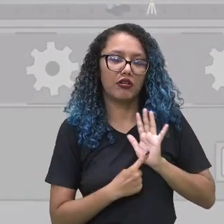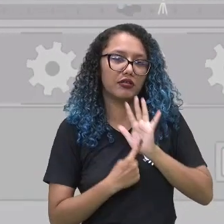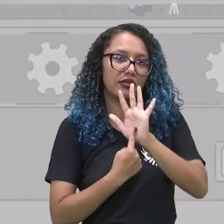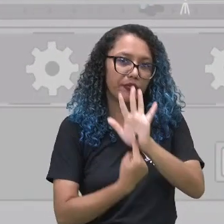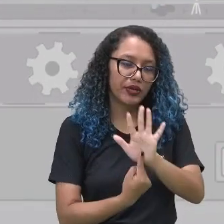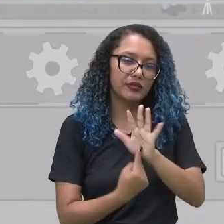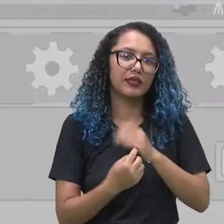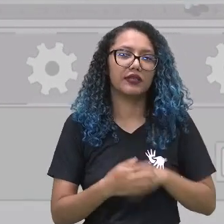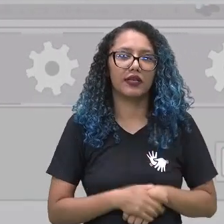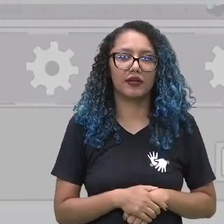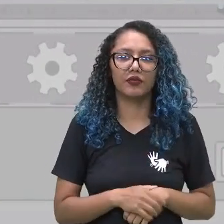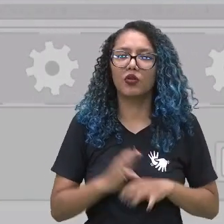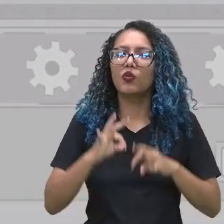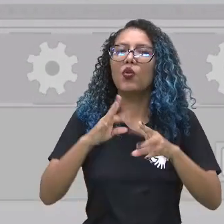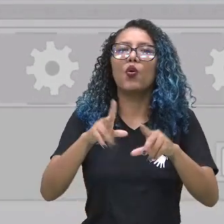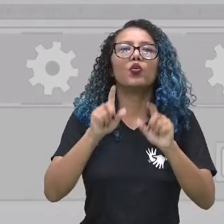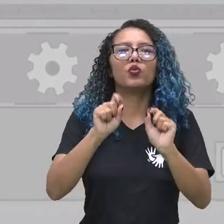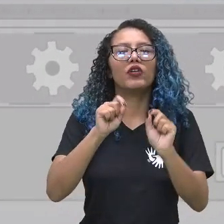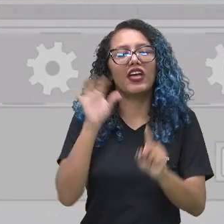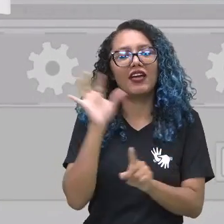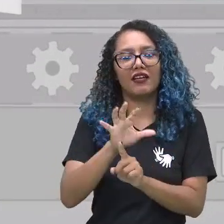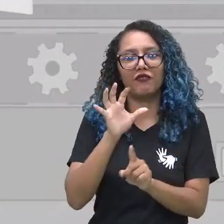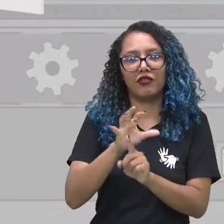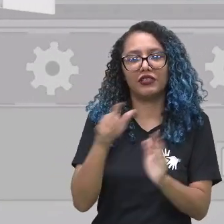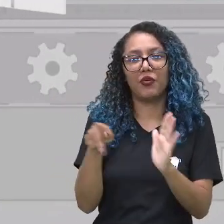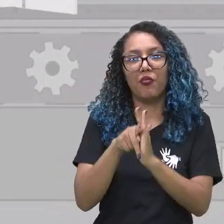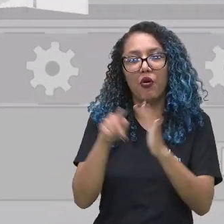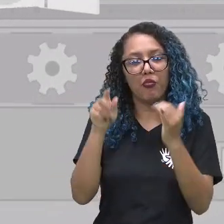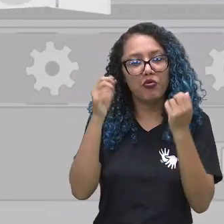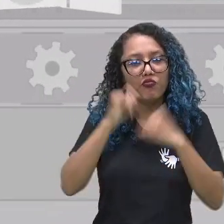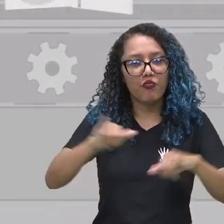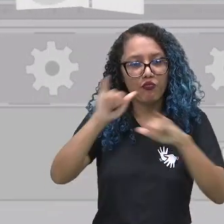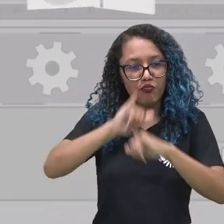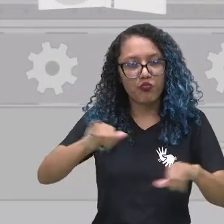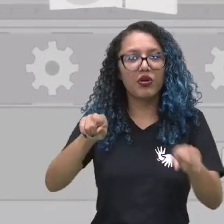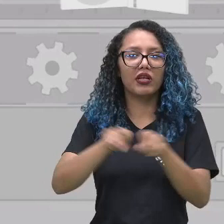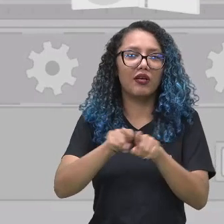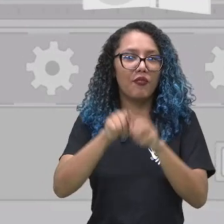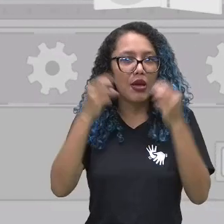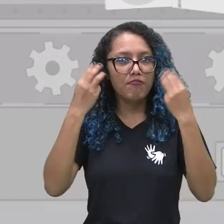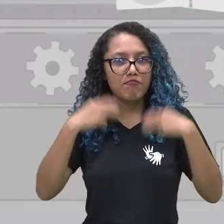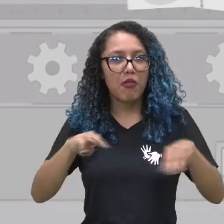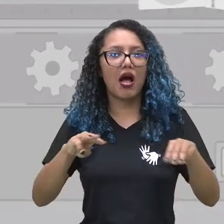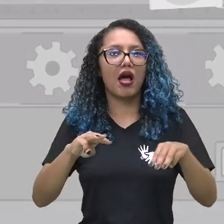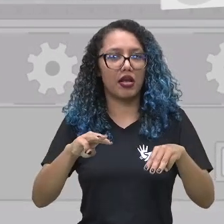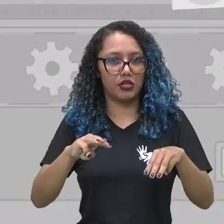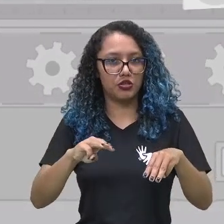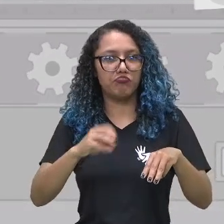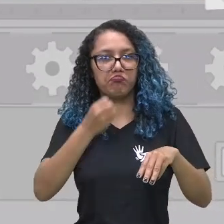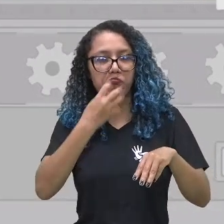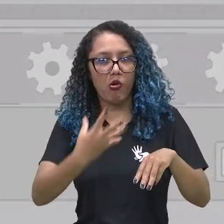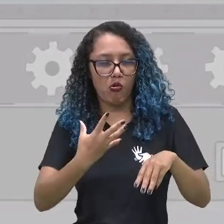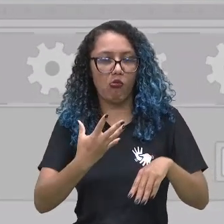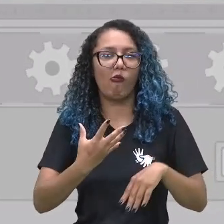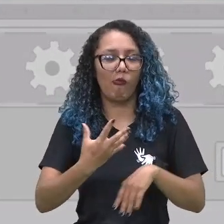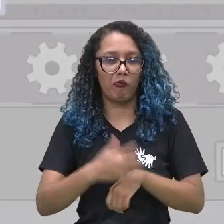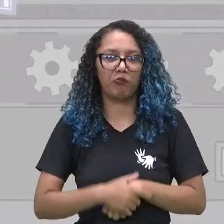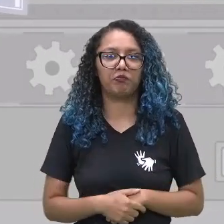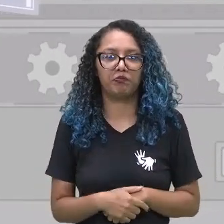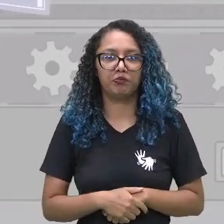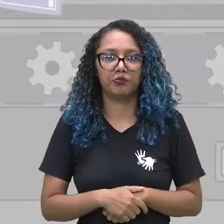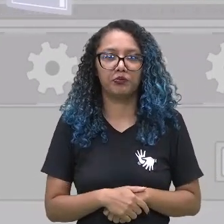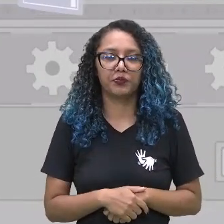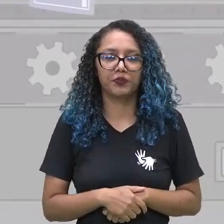propaganda, pela questão do marketing, né? É bem trabalhado. Então, para a gente entender como que a